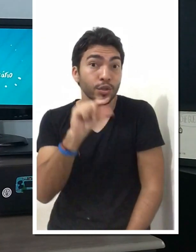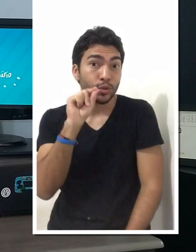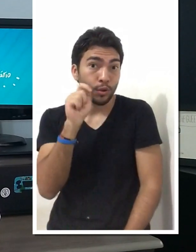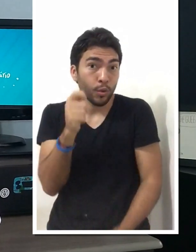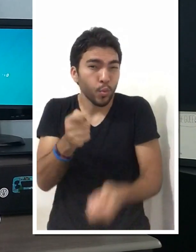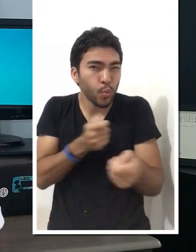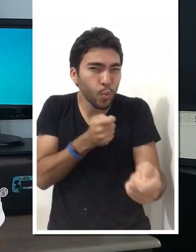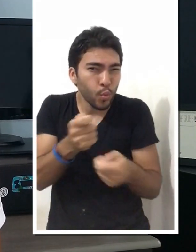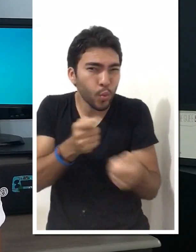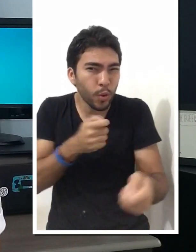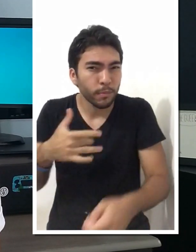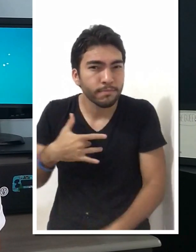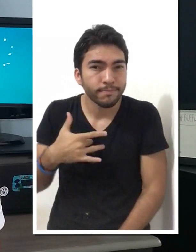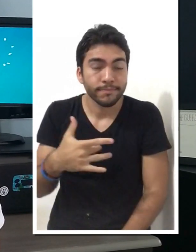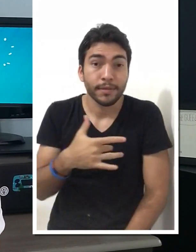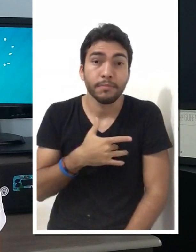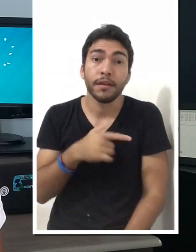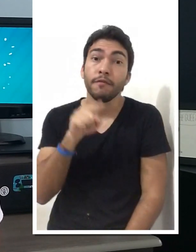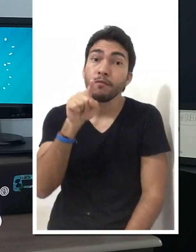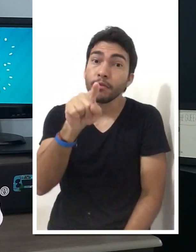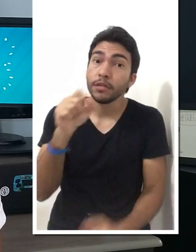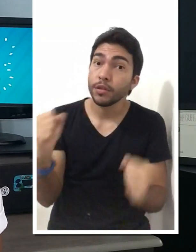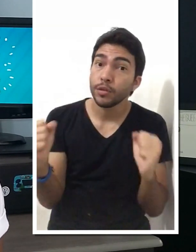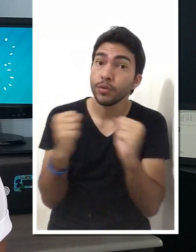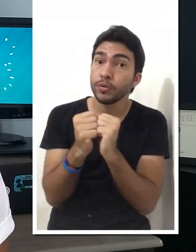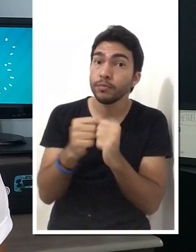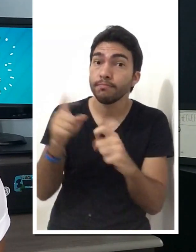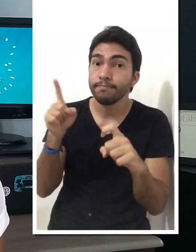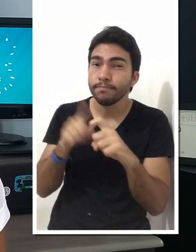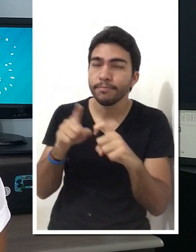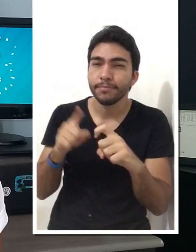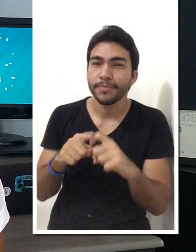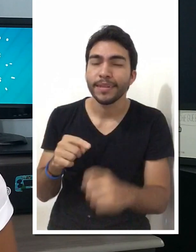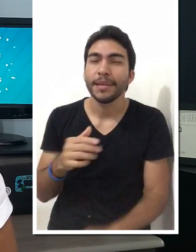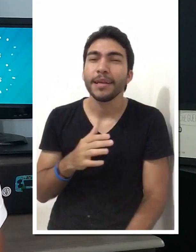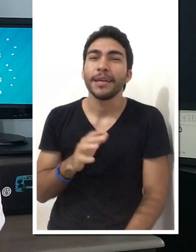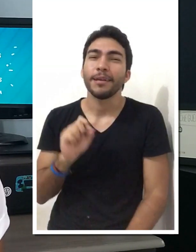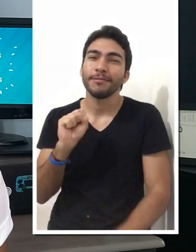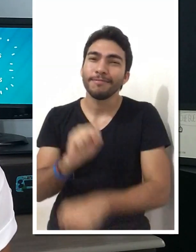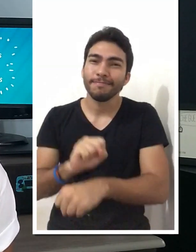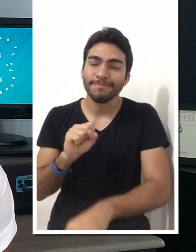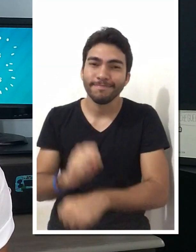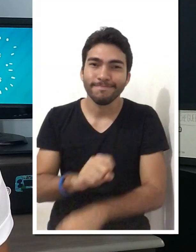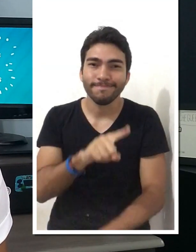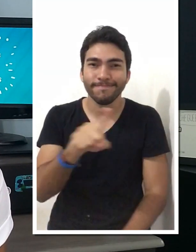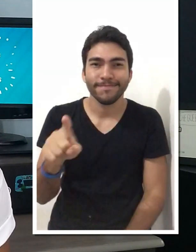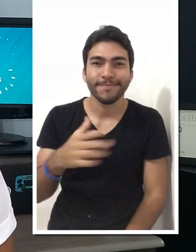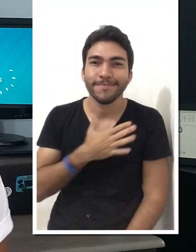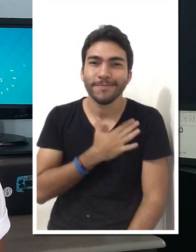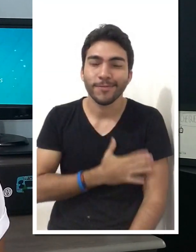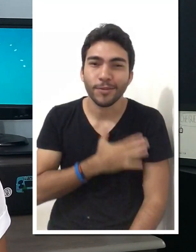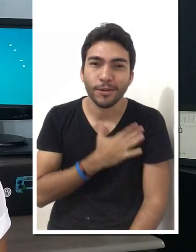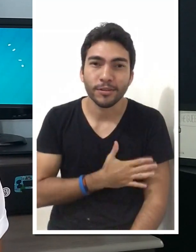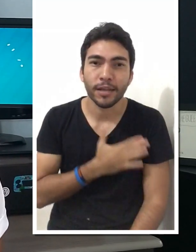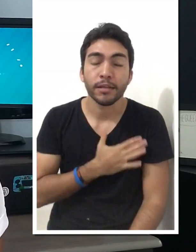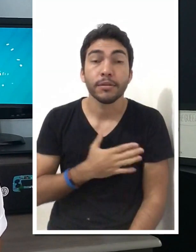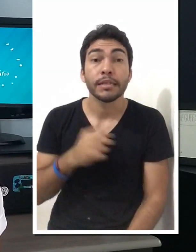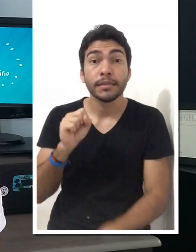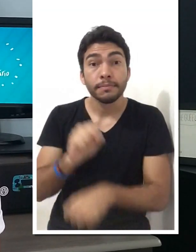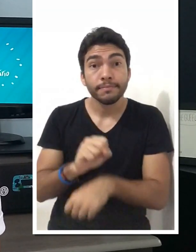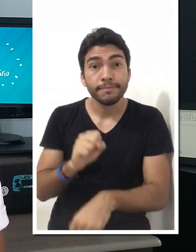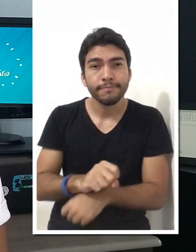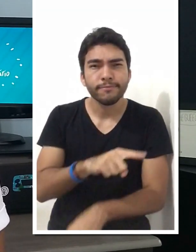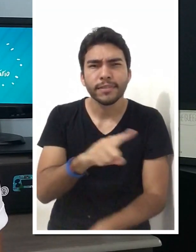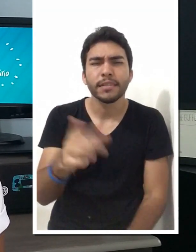médico. Então, espero que vocês tenham gostado, espero que tenham entendido. É bem simples, né, os tipos de tratamento que existem aqui